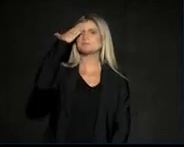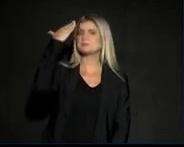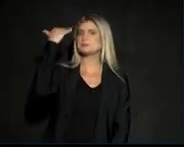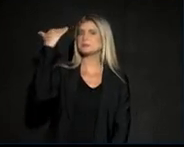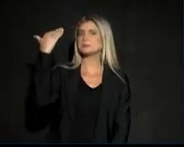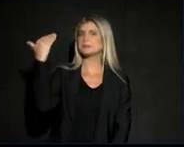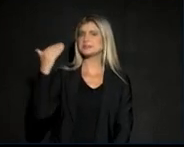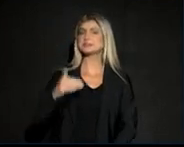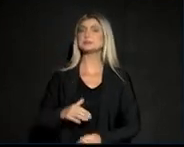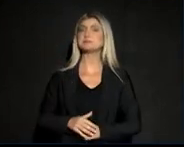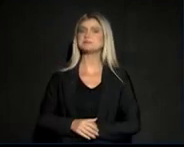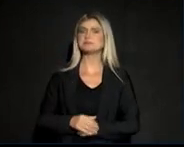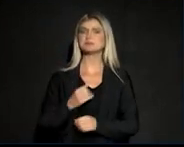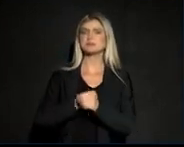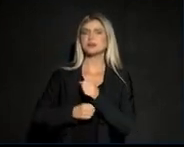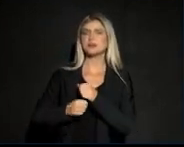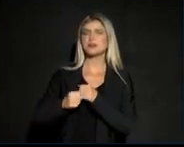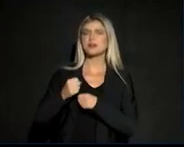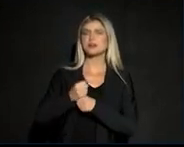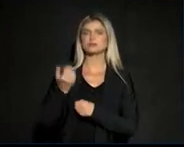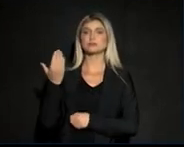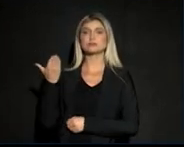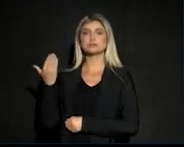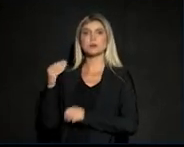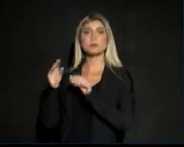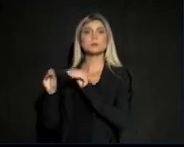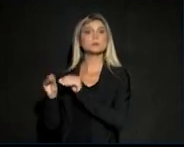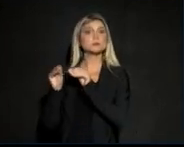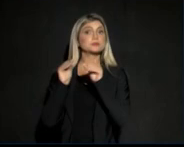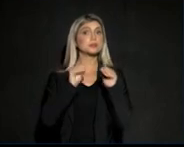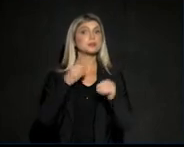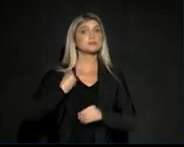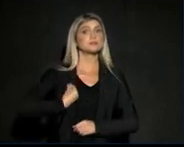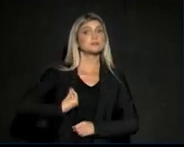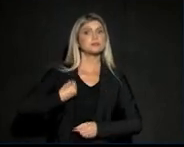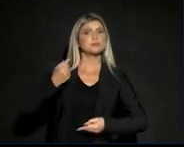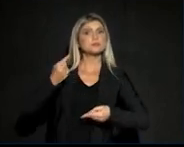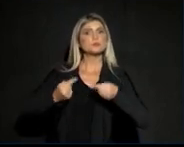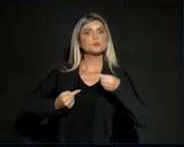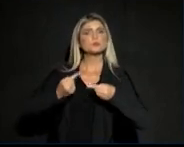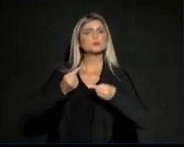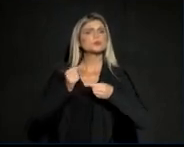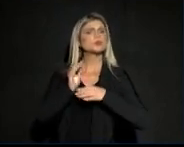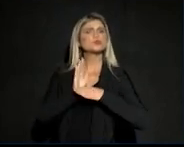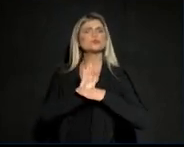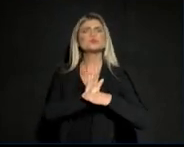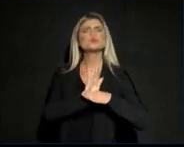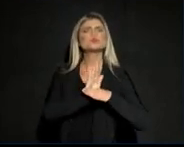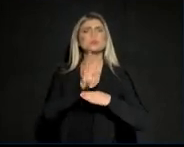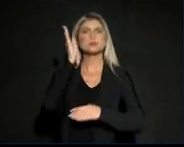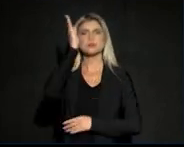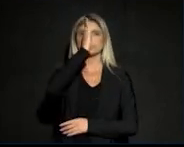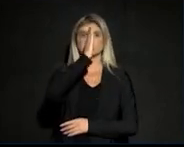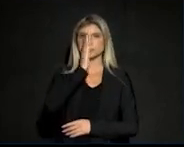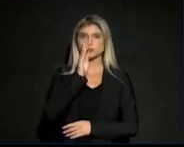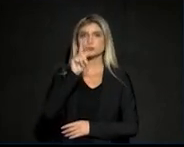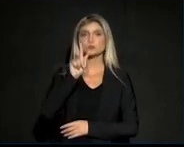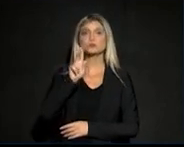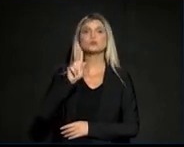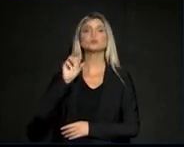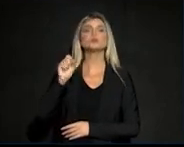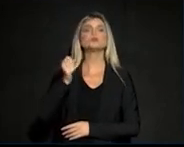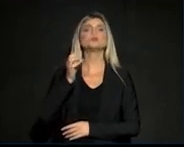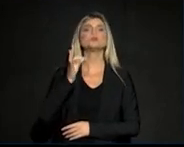anos se mudaram para a vida pública para ajudar o perdoar o Brasil o Gustavo Montesano